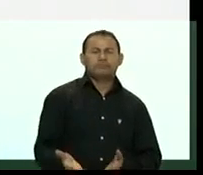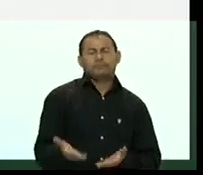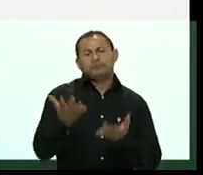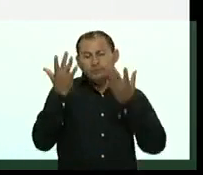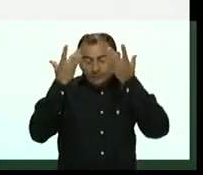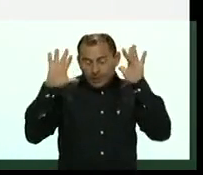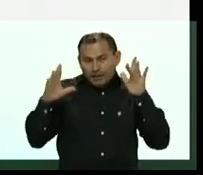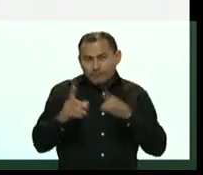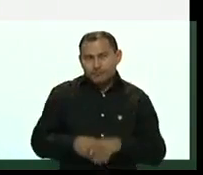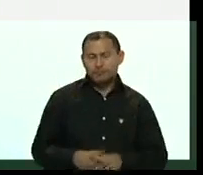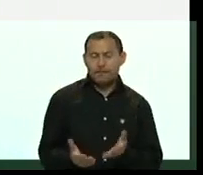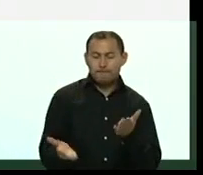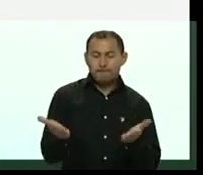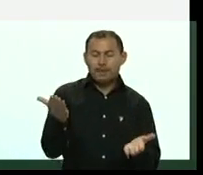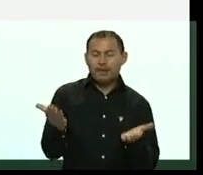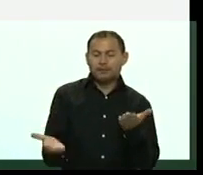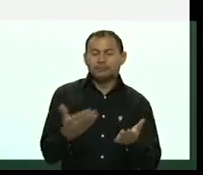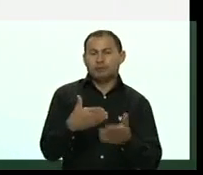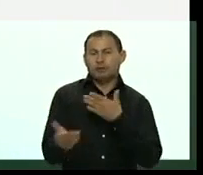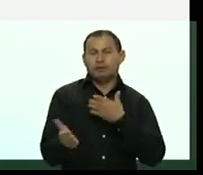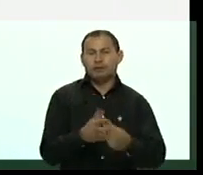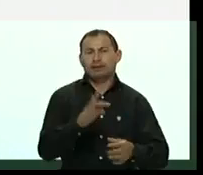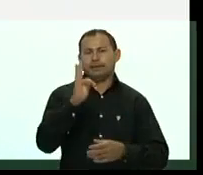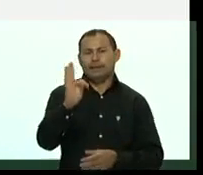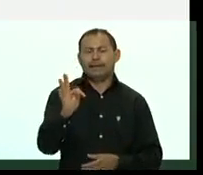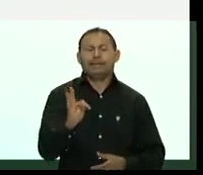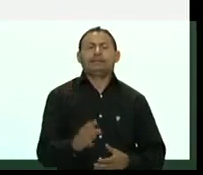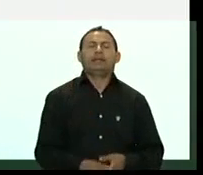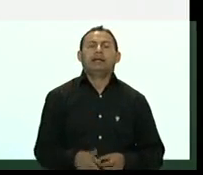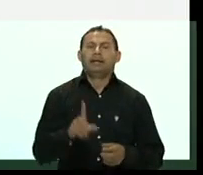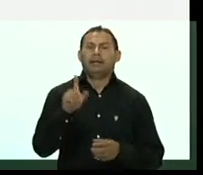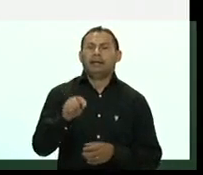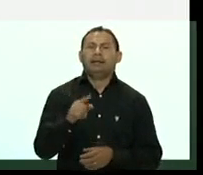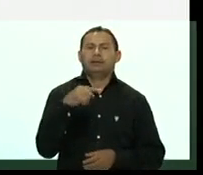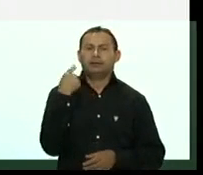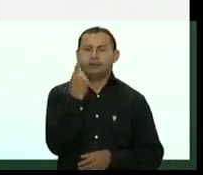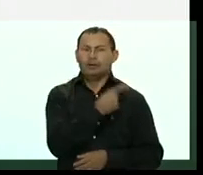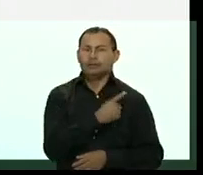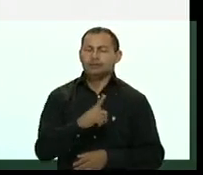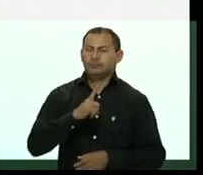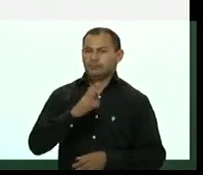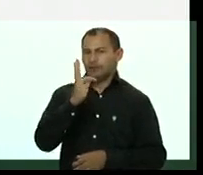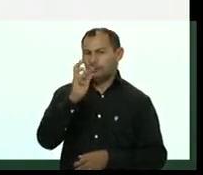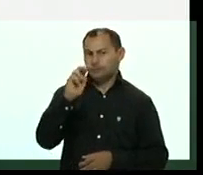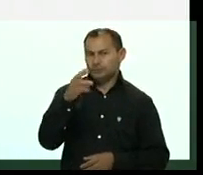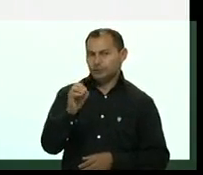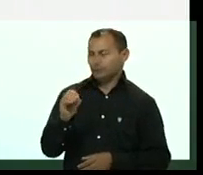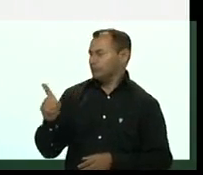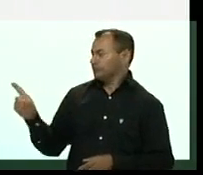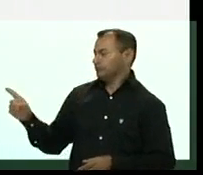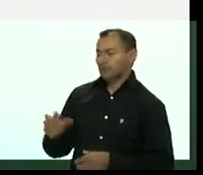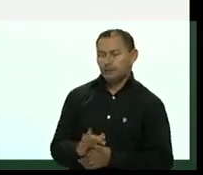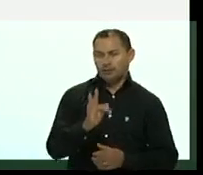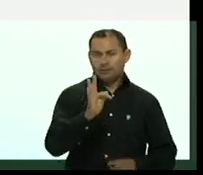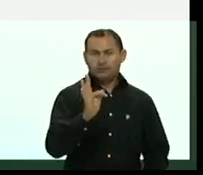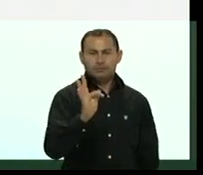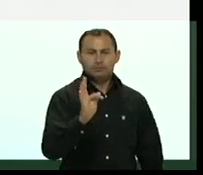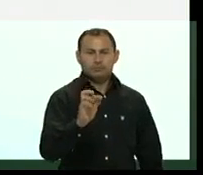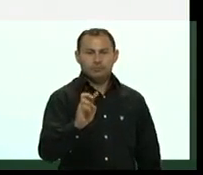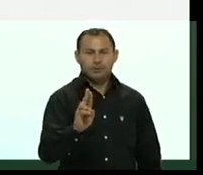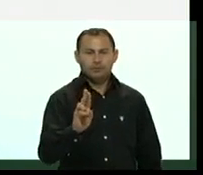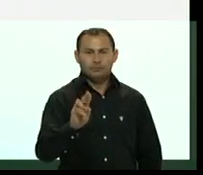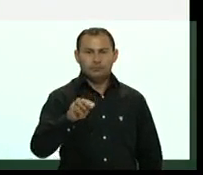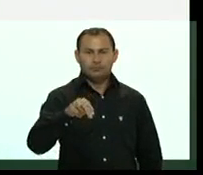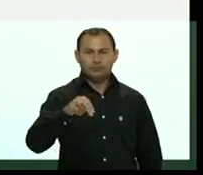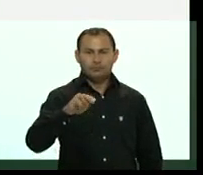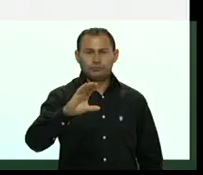que a posição do peso em qualquer instante t é... Nós temos essa função que vai representar, tá? Esse